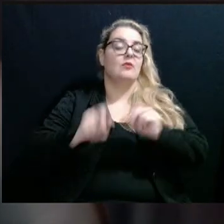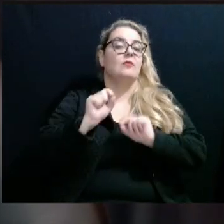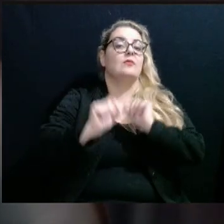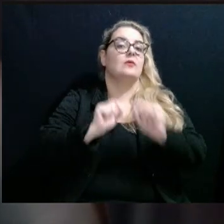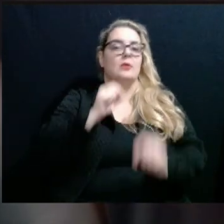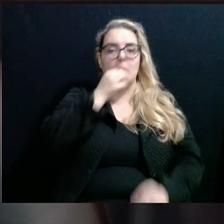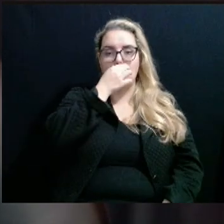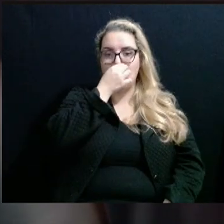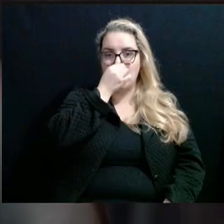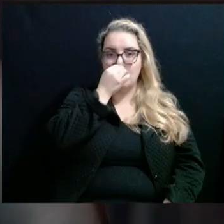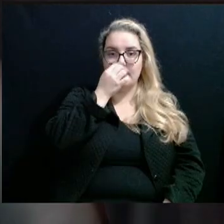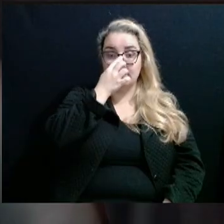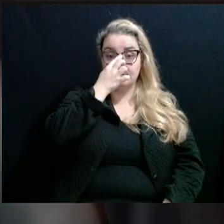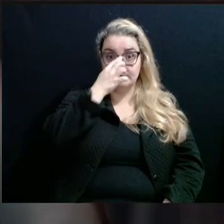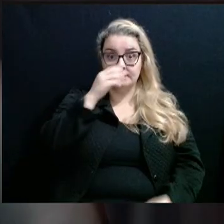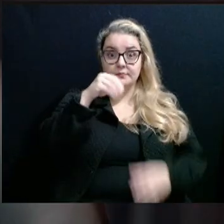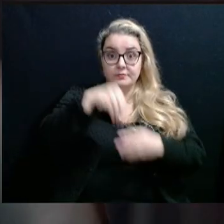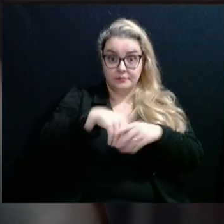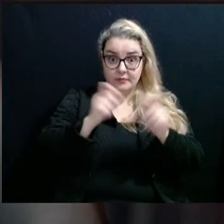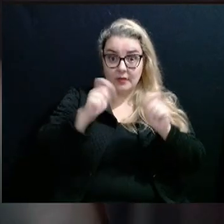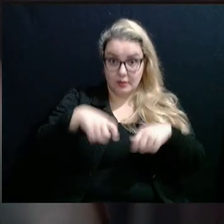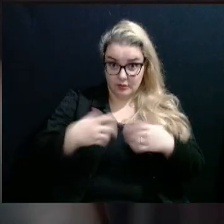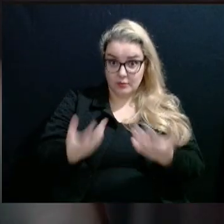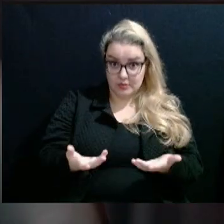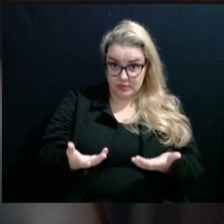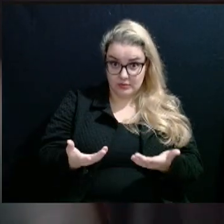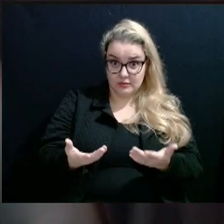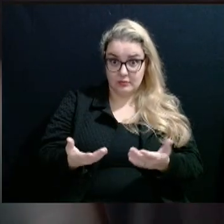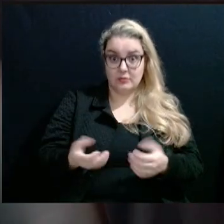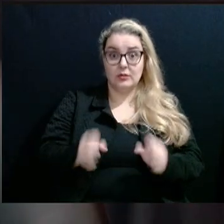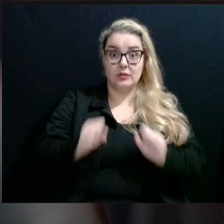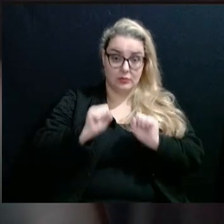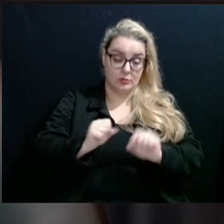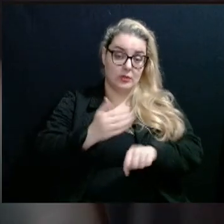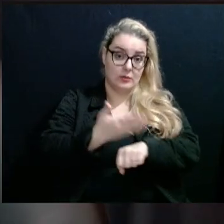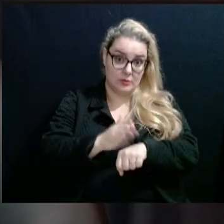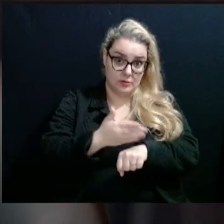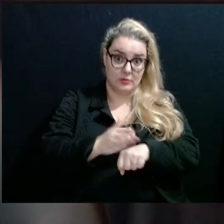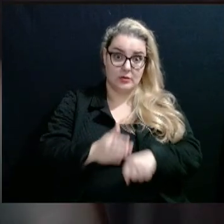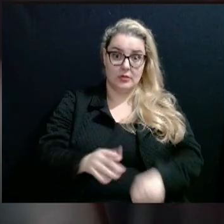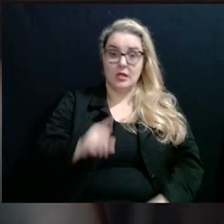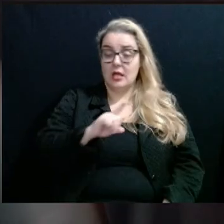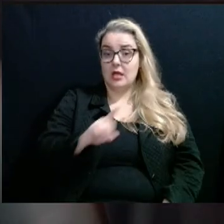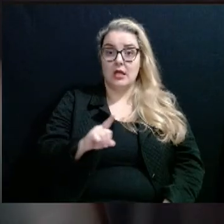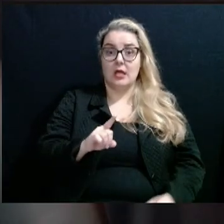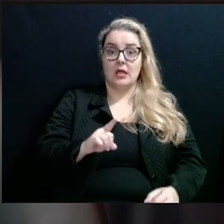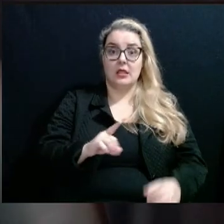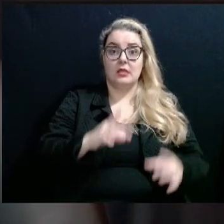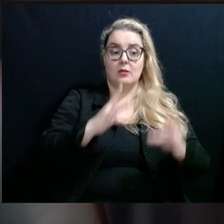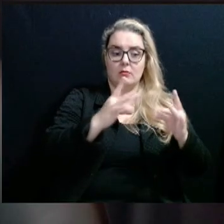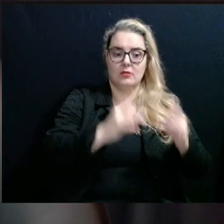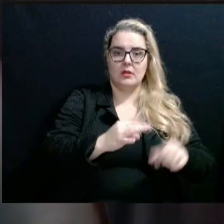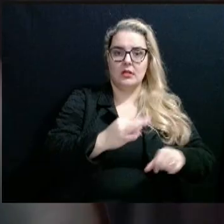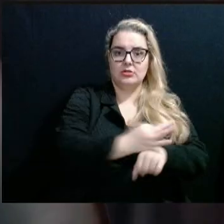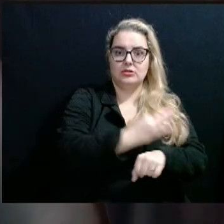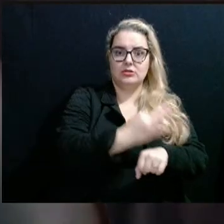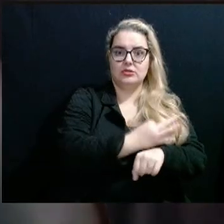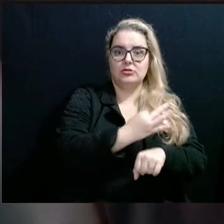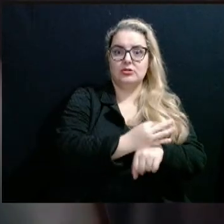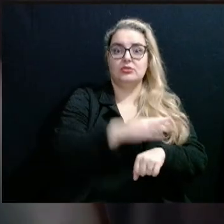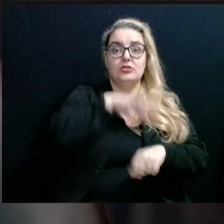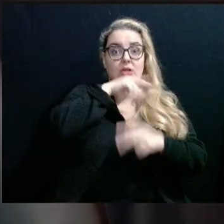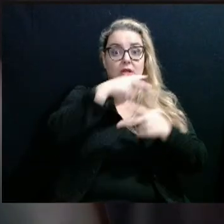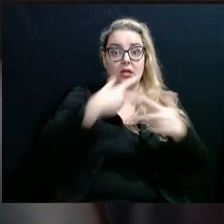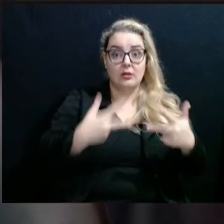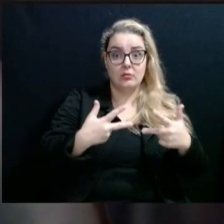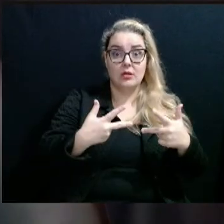dentro do possível e do praticável, a não exploração animal e o não consumo de produtos de origem animal em